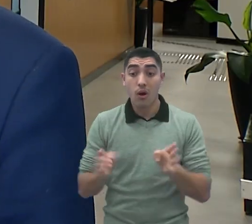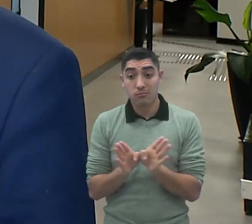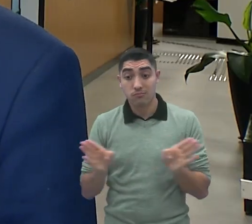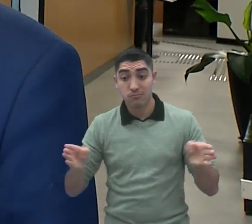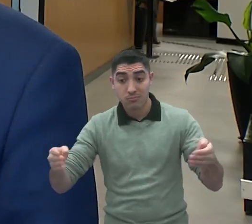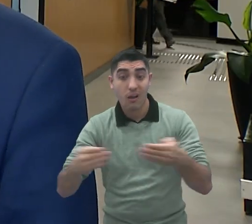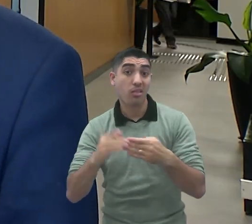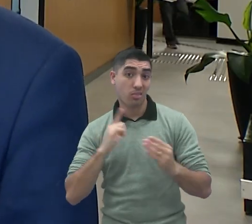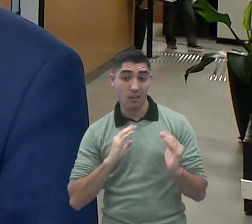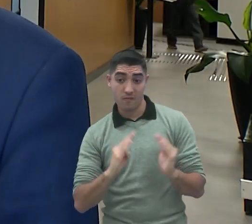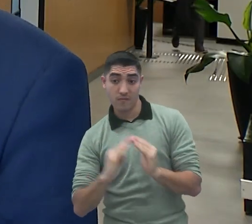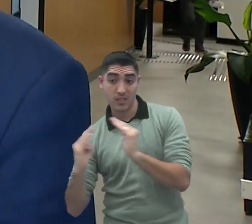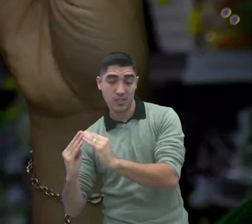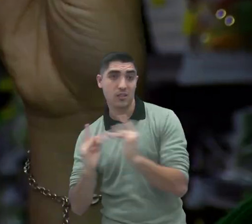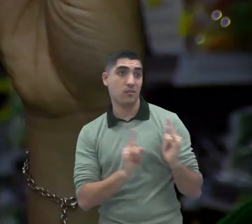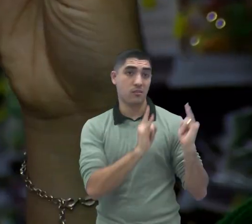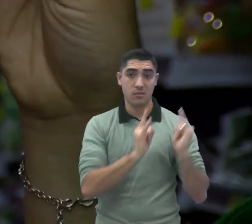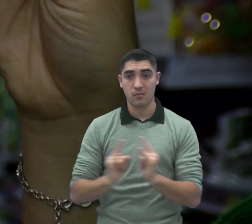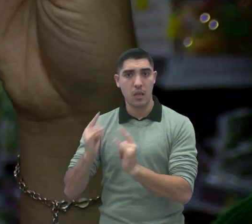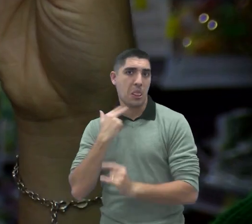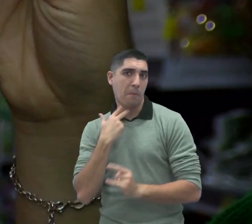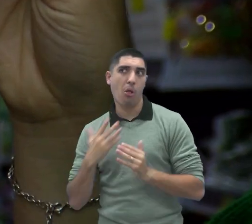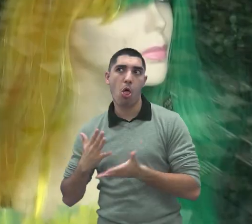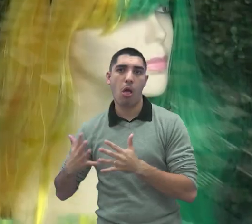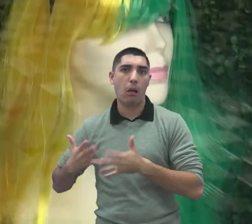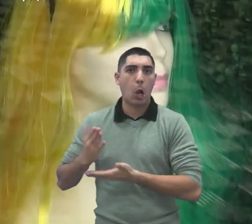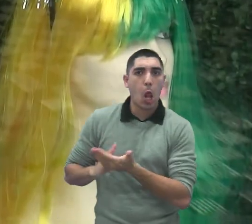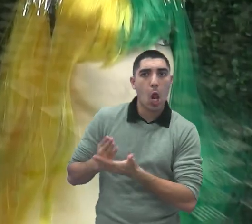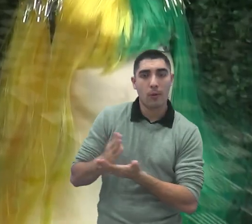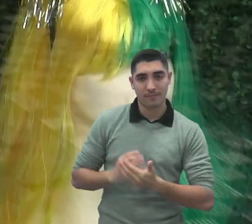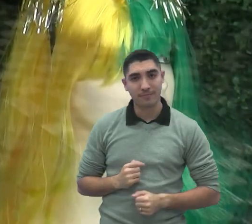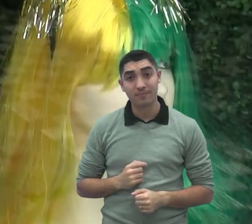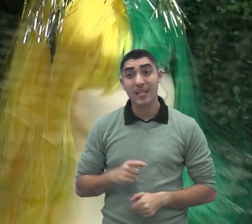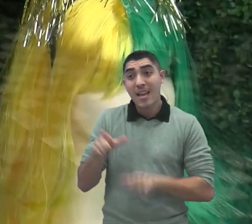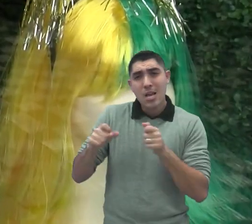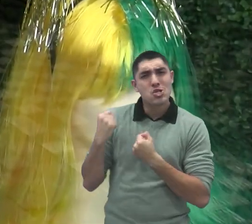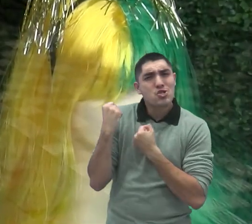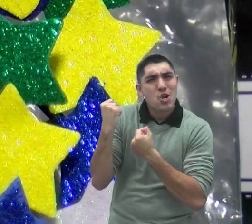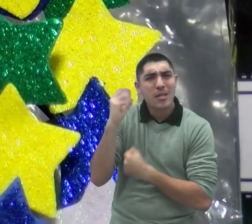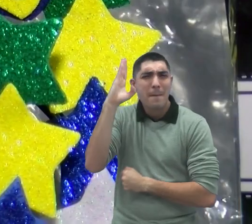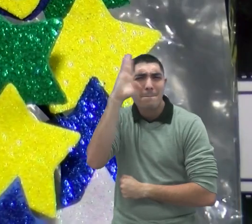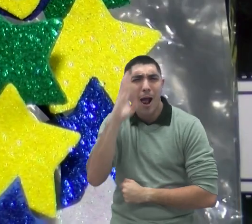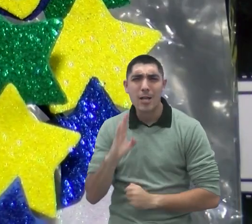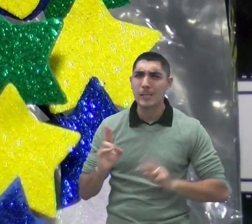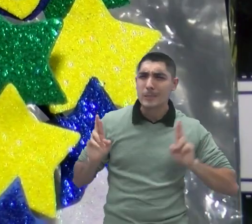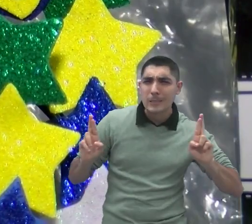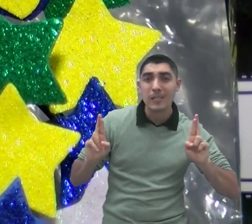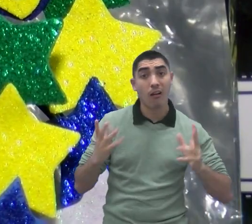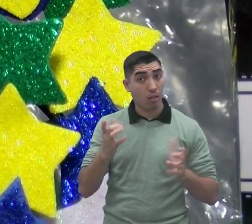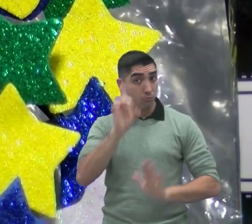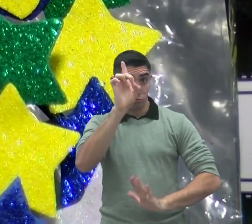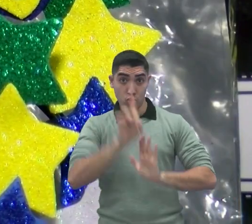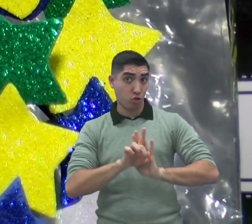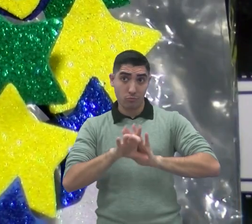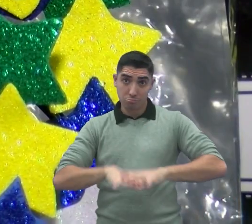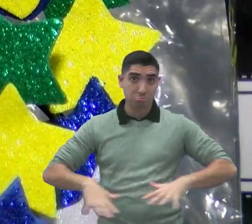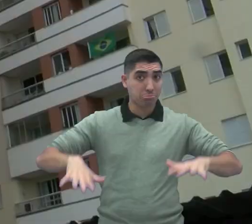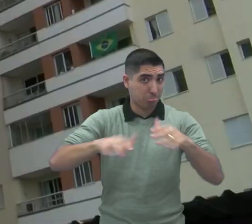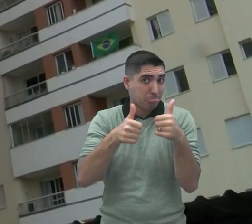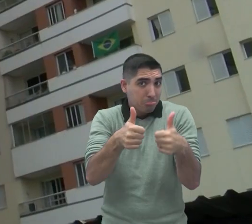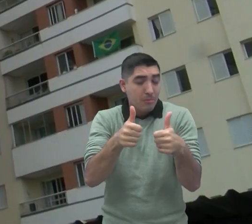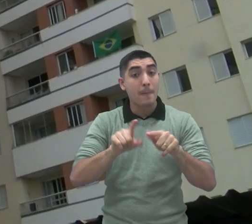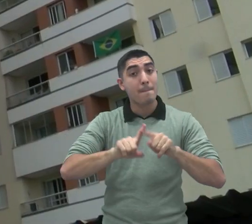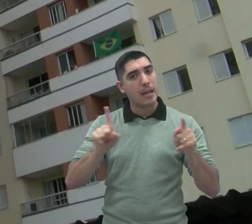num condomínio e temos vizinhos. Aproveitar as comemorações do Campeonato Mundial e torcer pela nossa seleção é um direito de